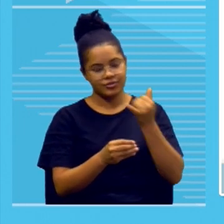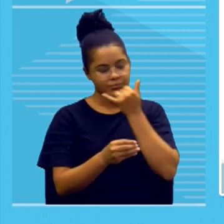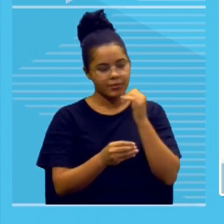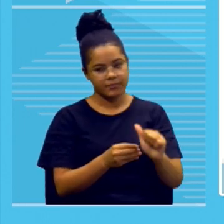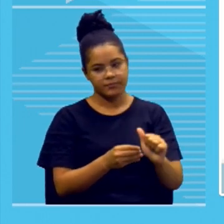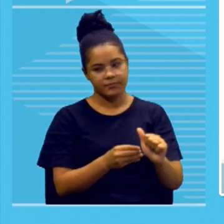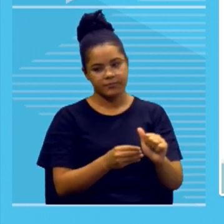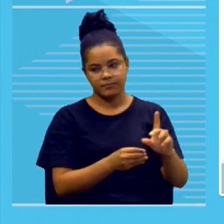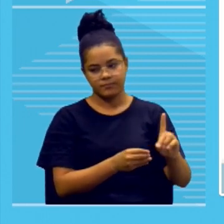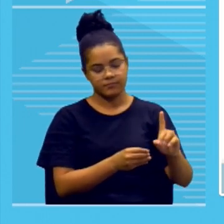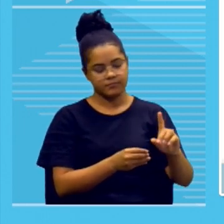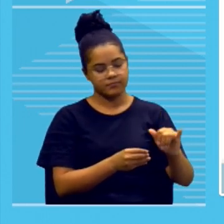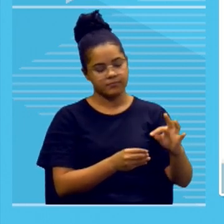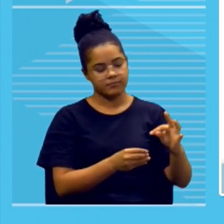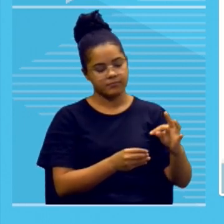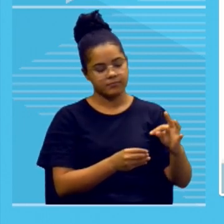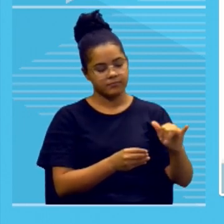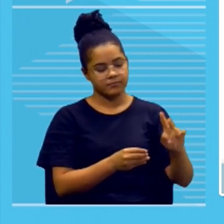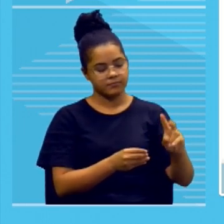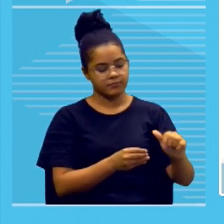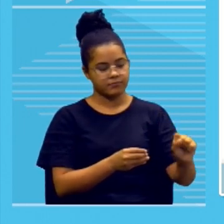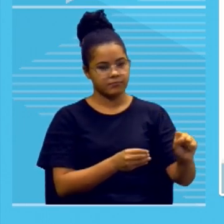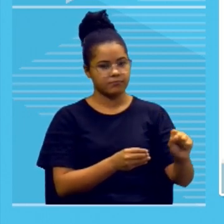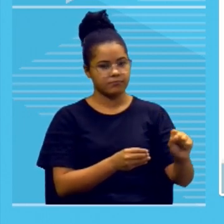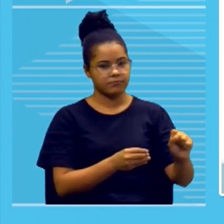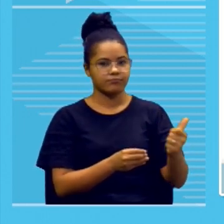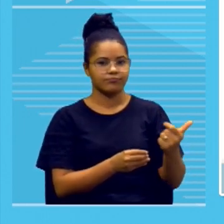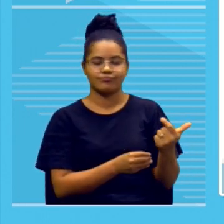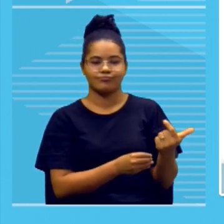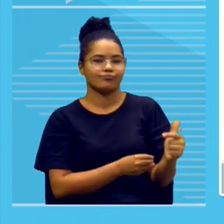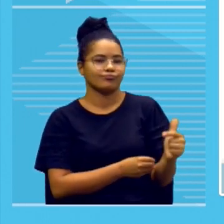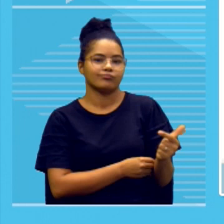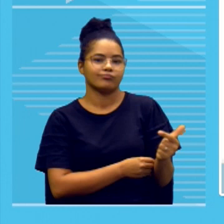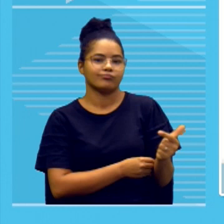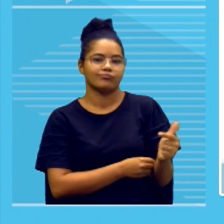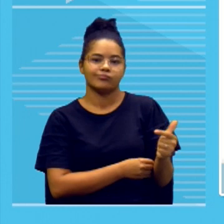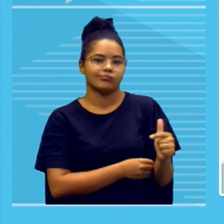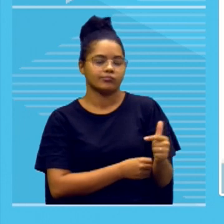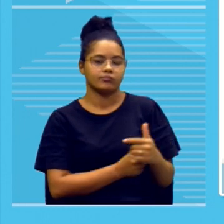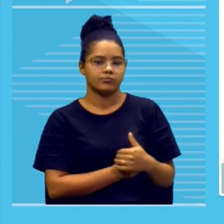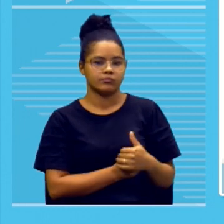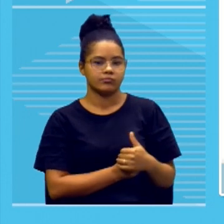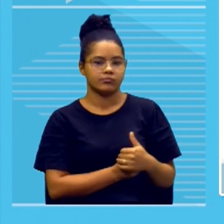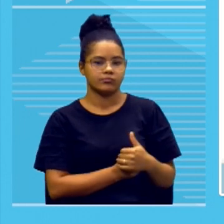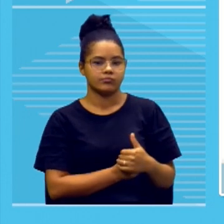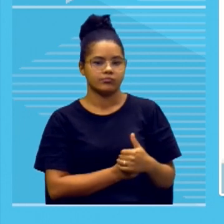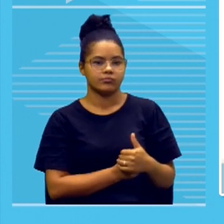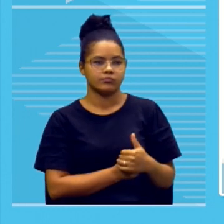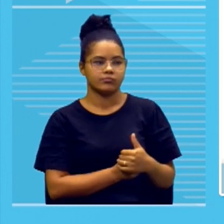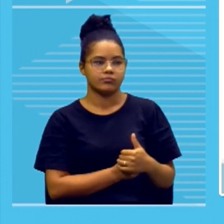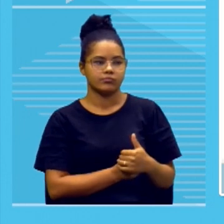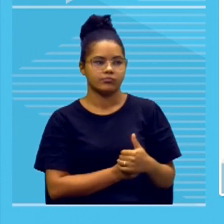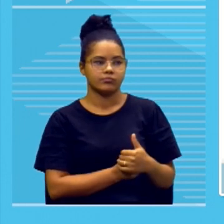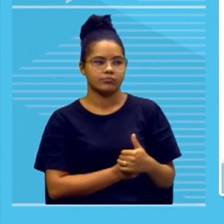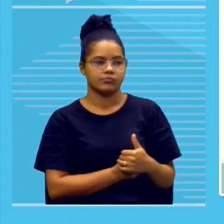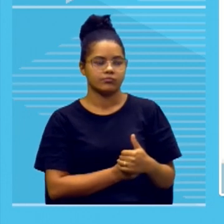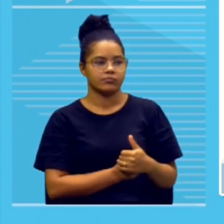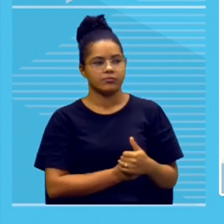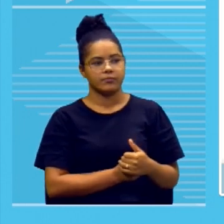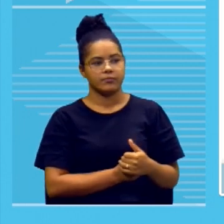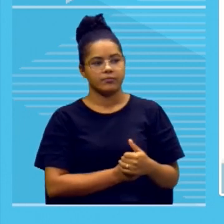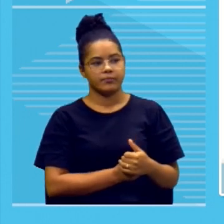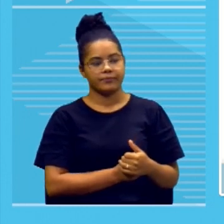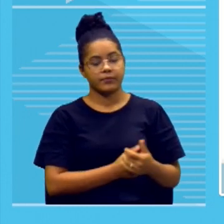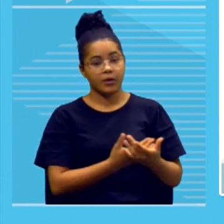que as aditivas, elas podem ter uma vírgula. Quando você